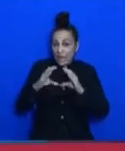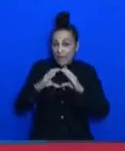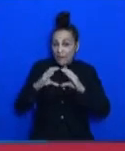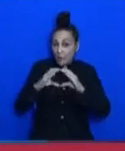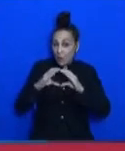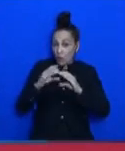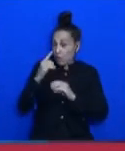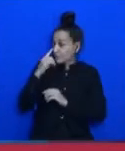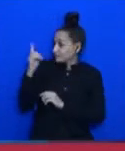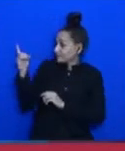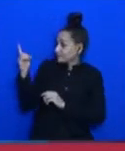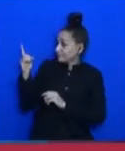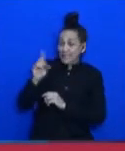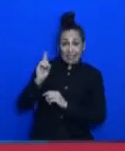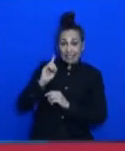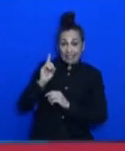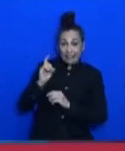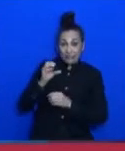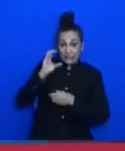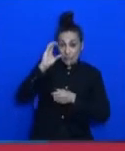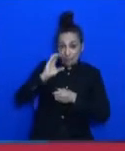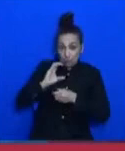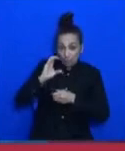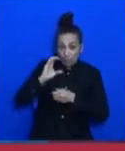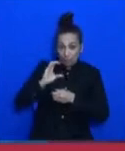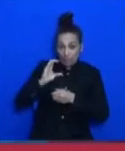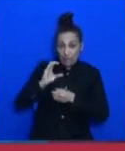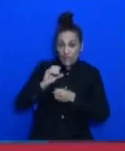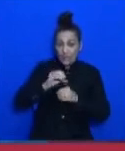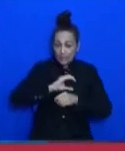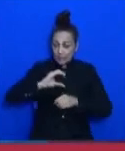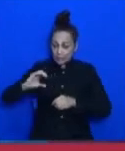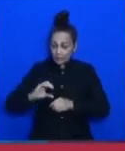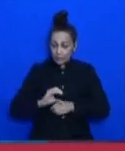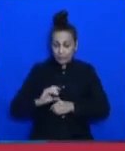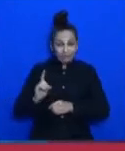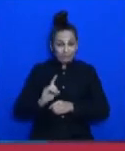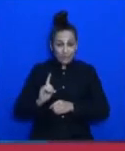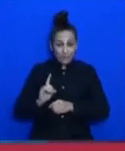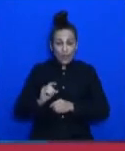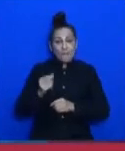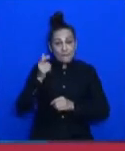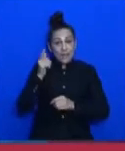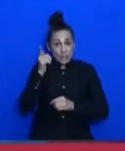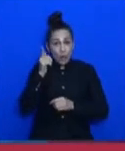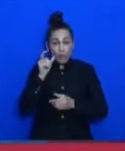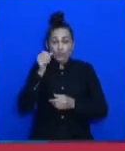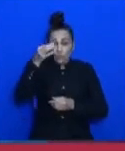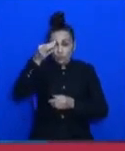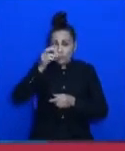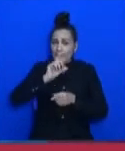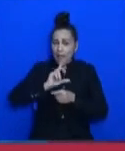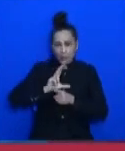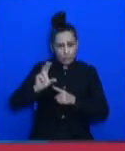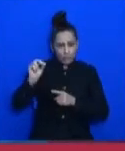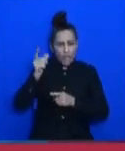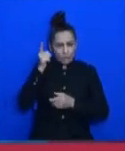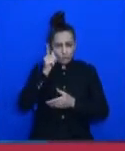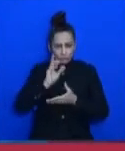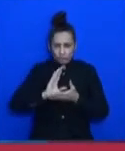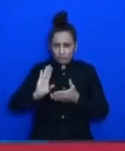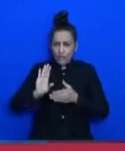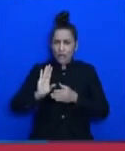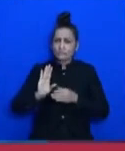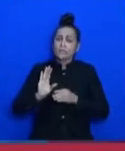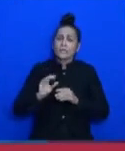Não desceu no suporte inferior do globo, mas tudo bem. É um número válido, já confirmado, validado